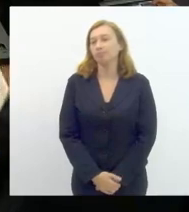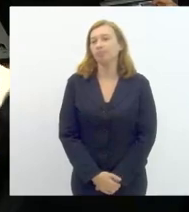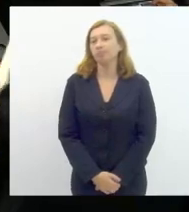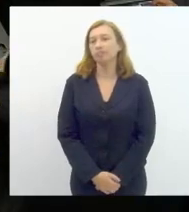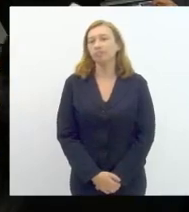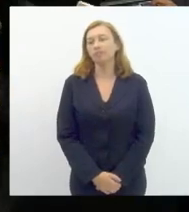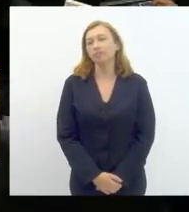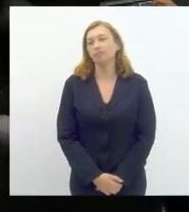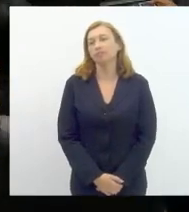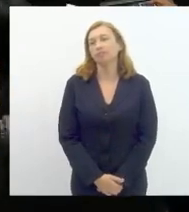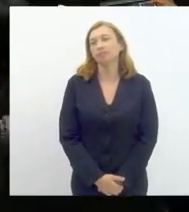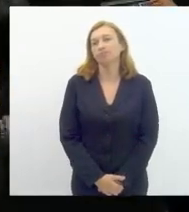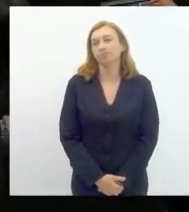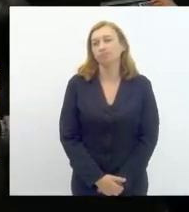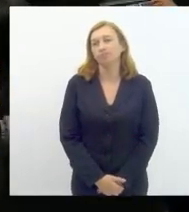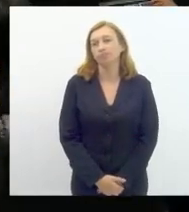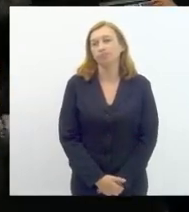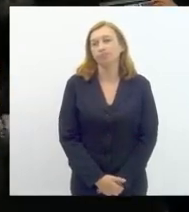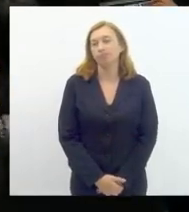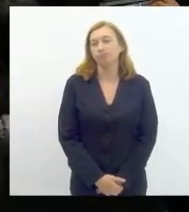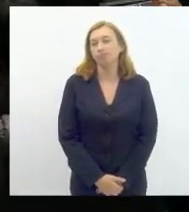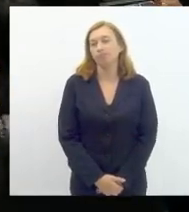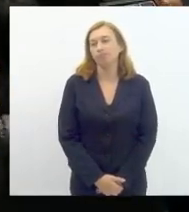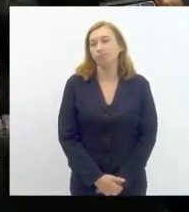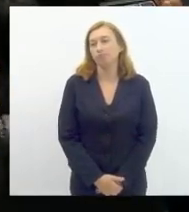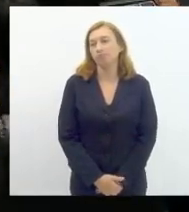seus lugares.